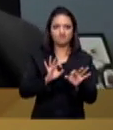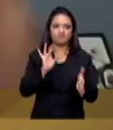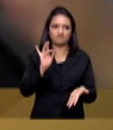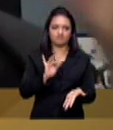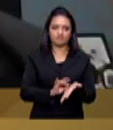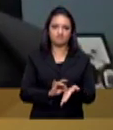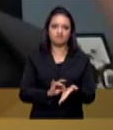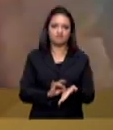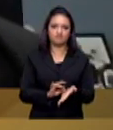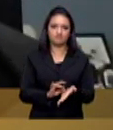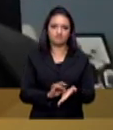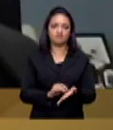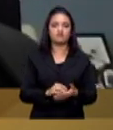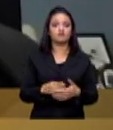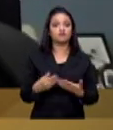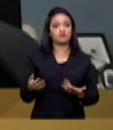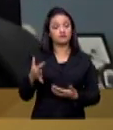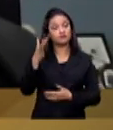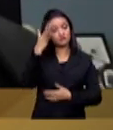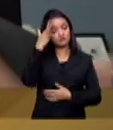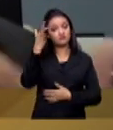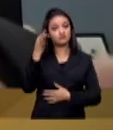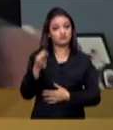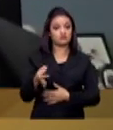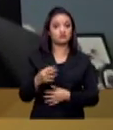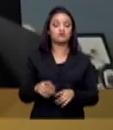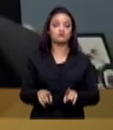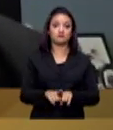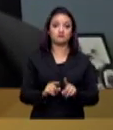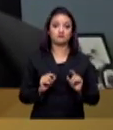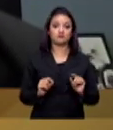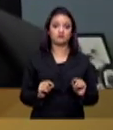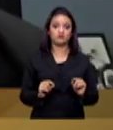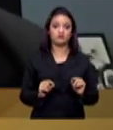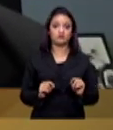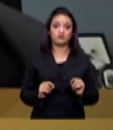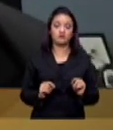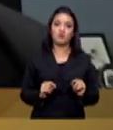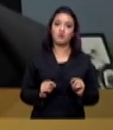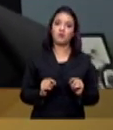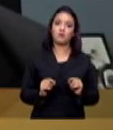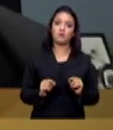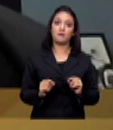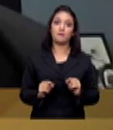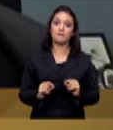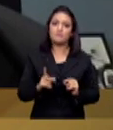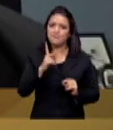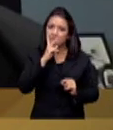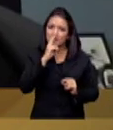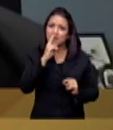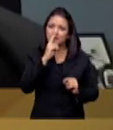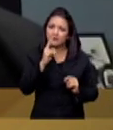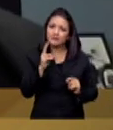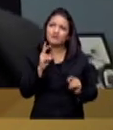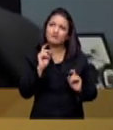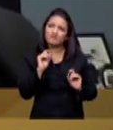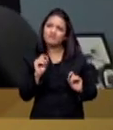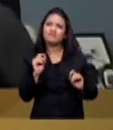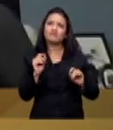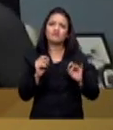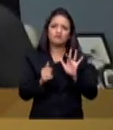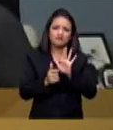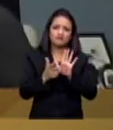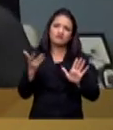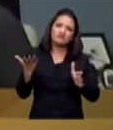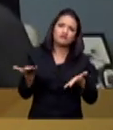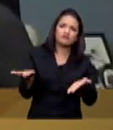efetiva. Compreende-se também aqui, e me parece que em muitos casos, especialmente em se tratando de ações